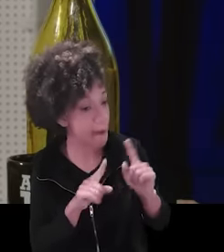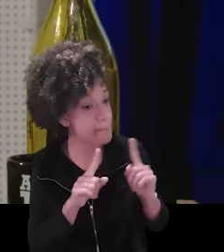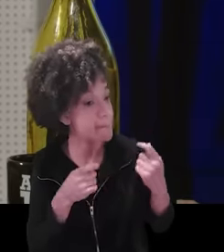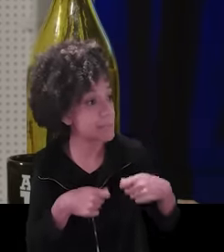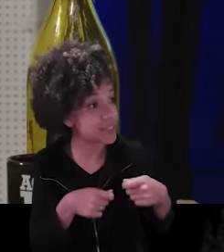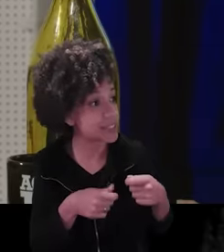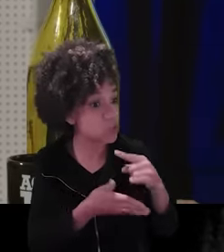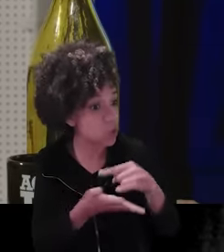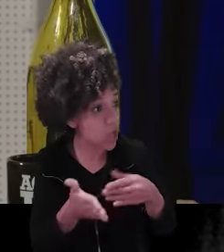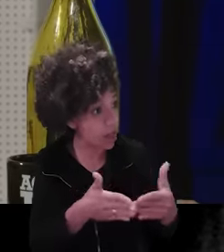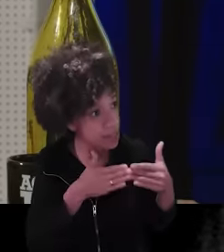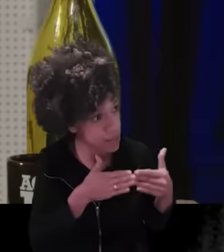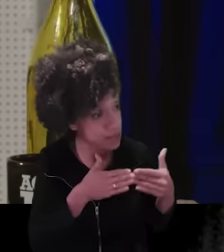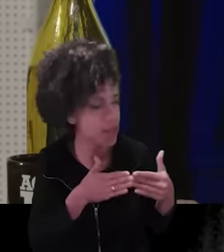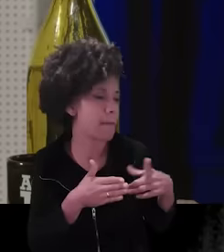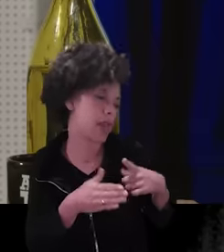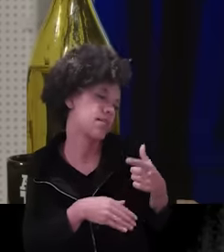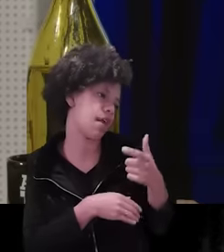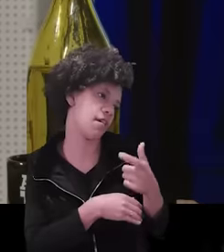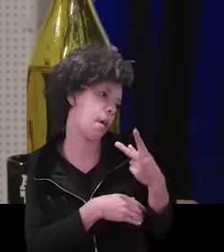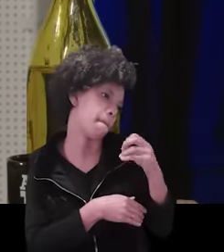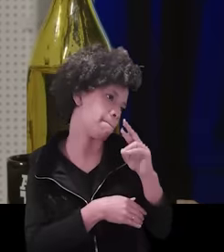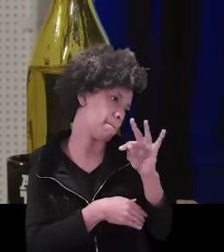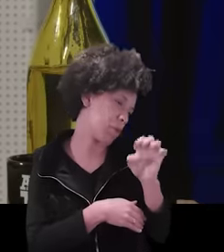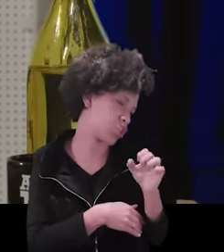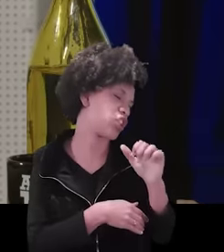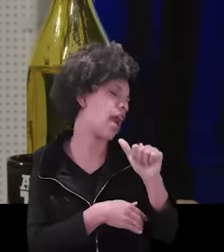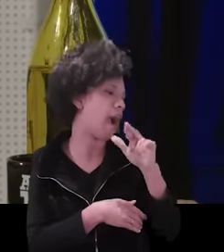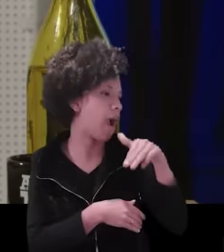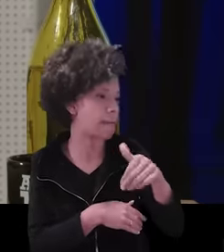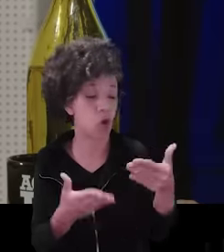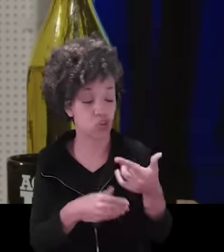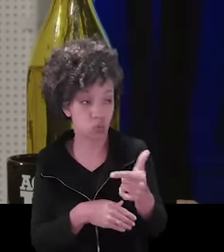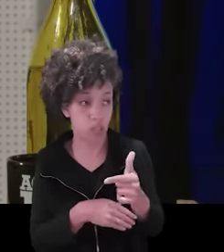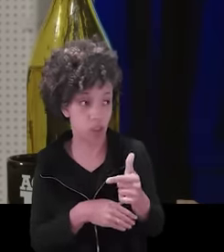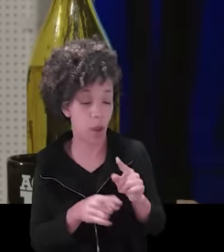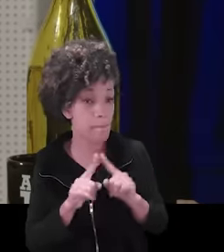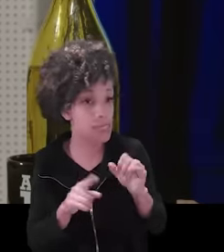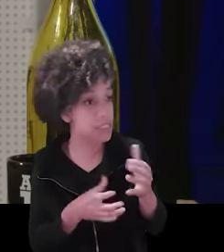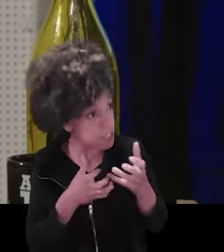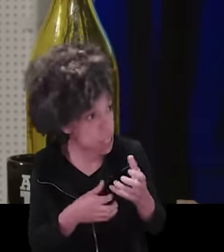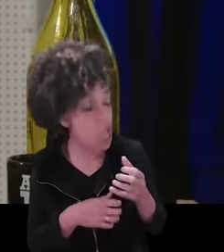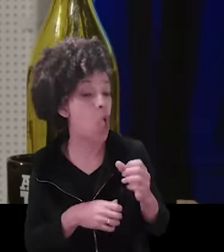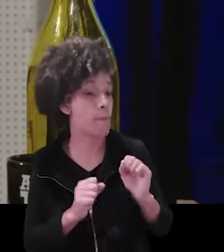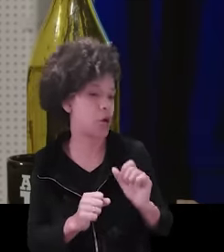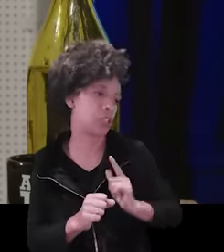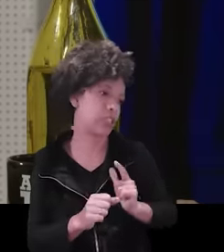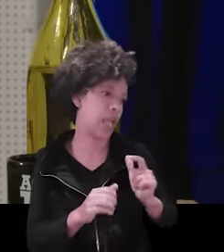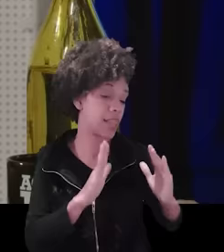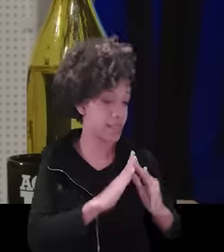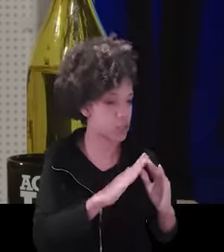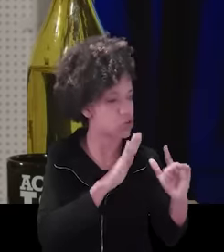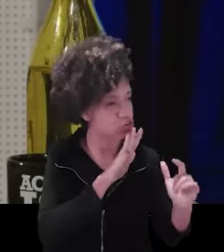só que você precisa ter licença para poder ter arma então assim se eu quiser hoje Eu não tenho licença eu não tenho eu posso Termas dentro